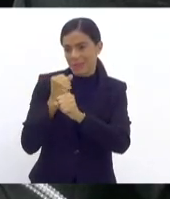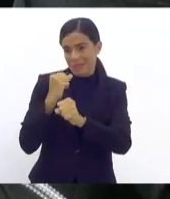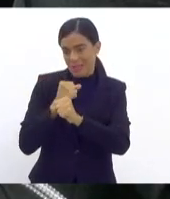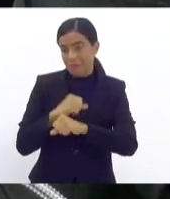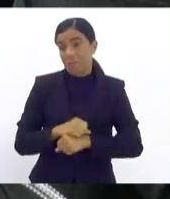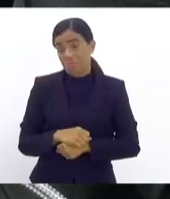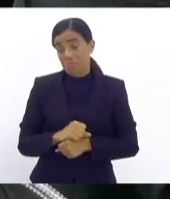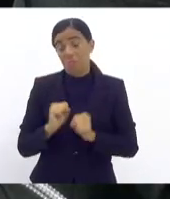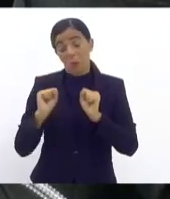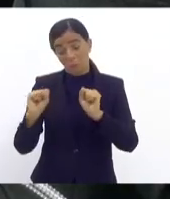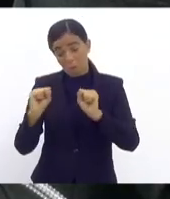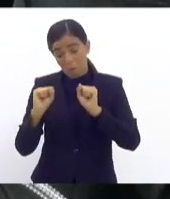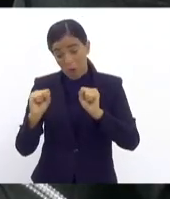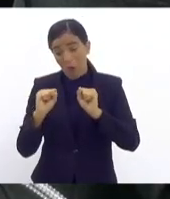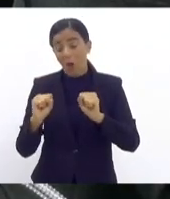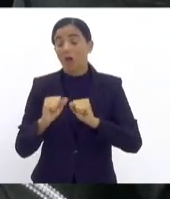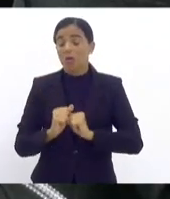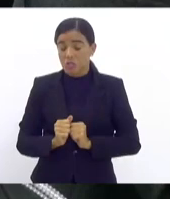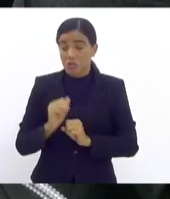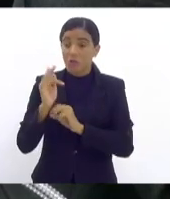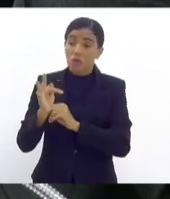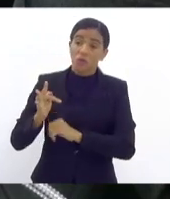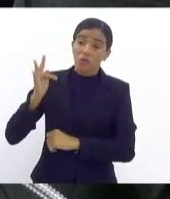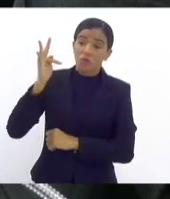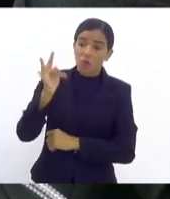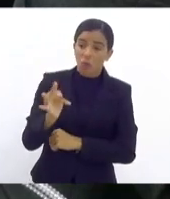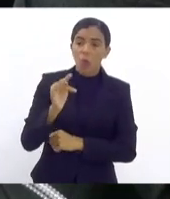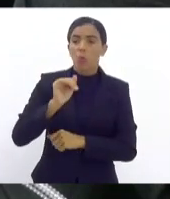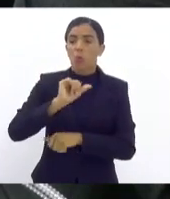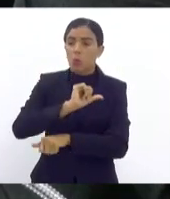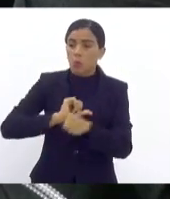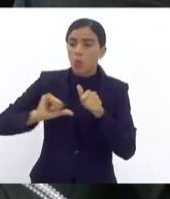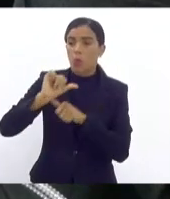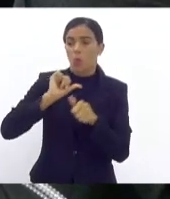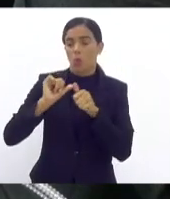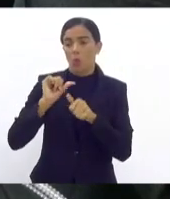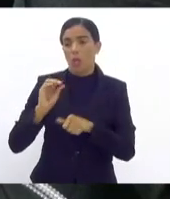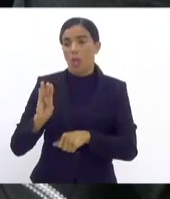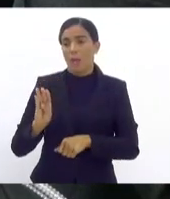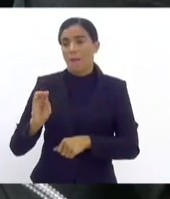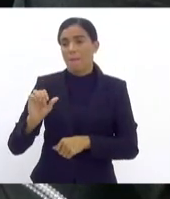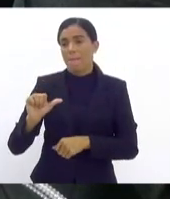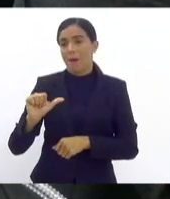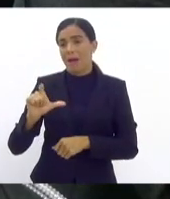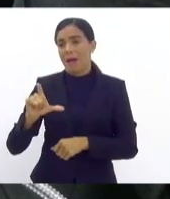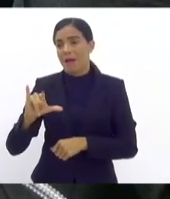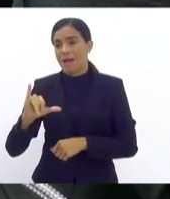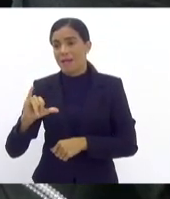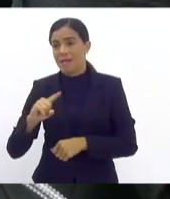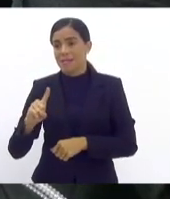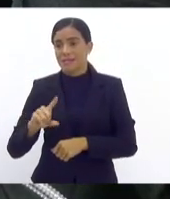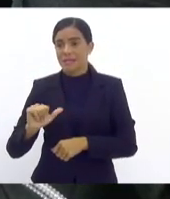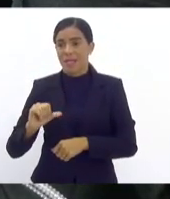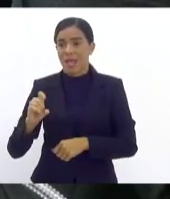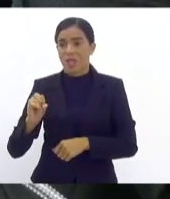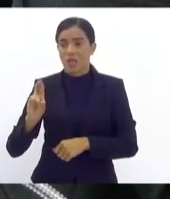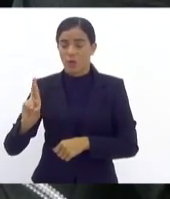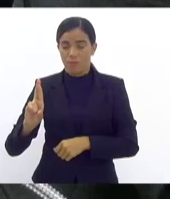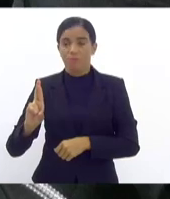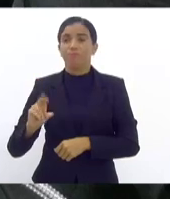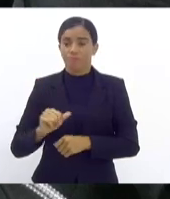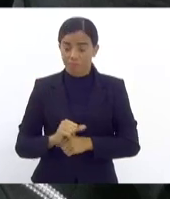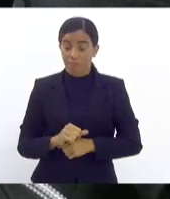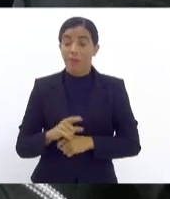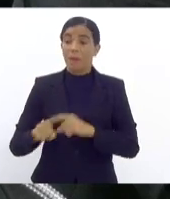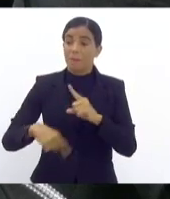tornar um balizador. Acho que é um precedente importante que a gente faz hoje, inclusive, com a mudança da emenda do da emenda